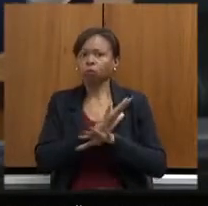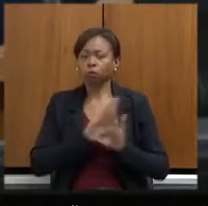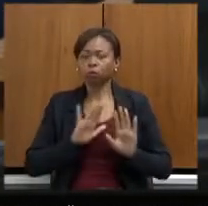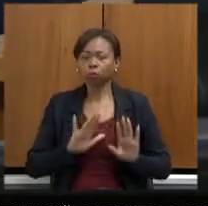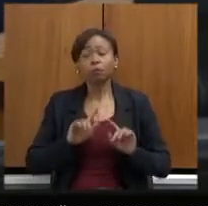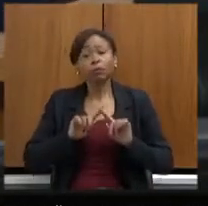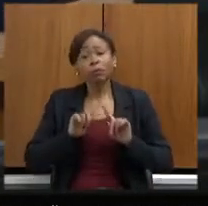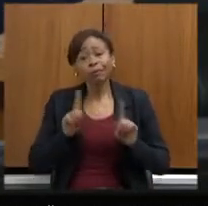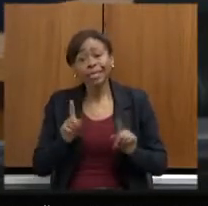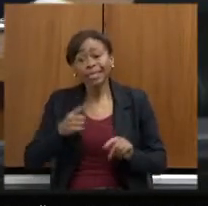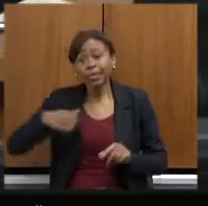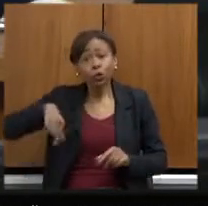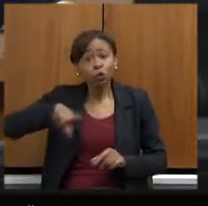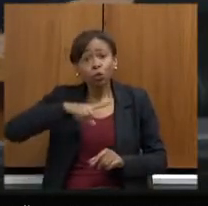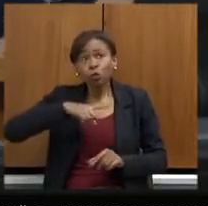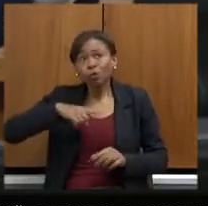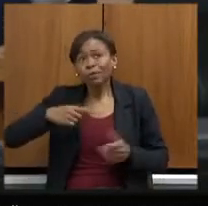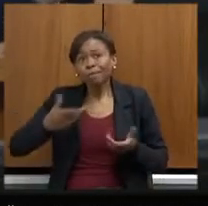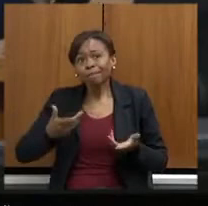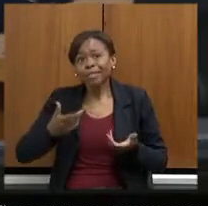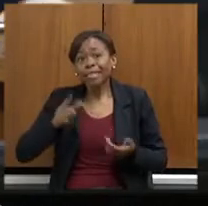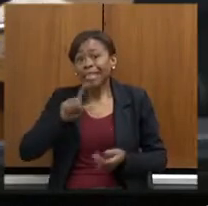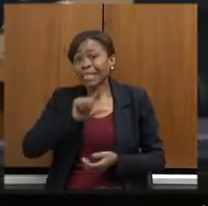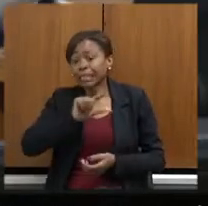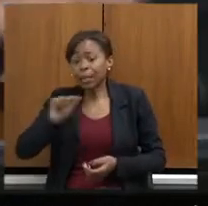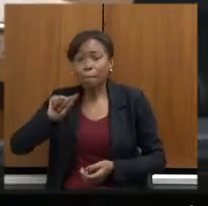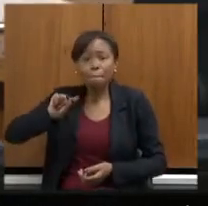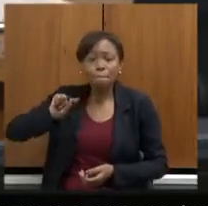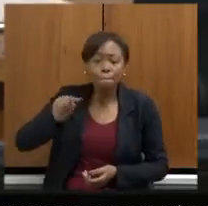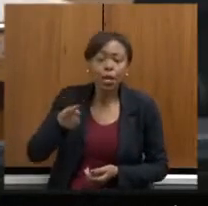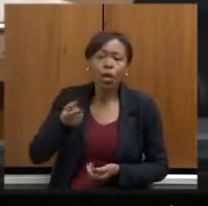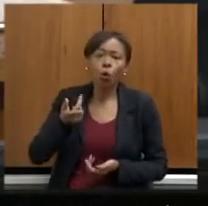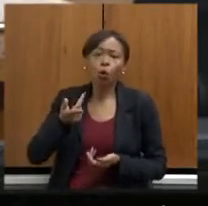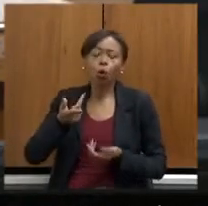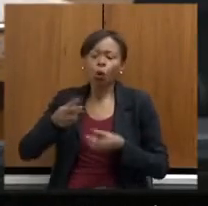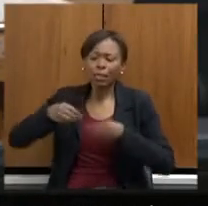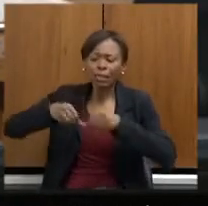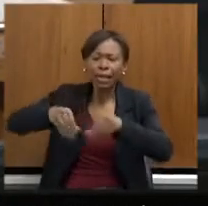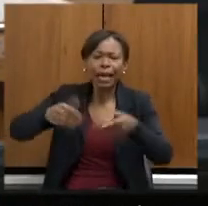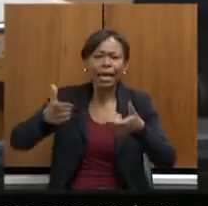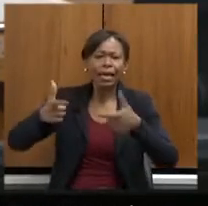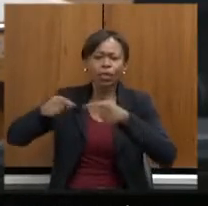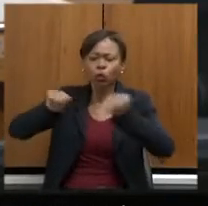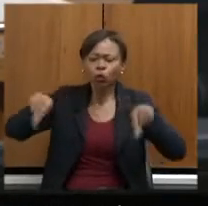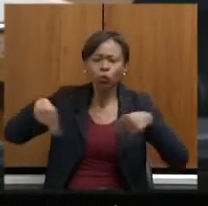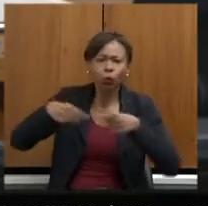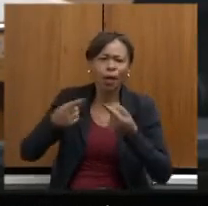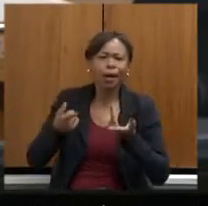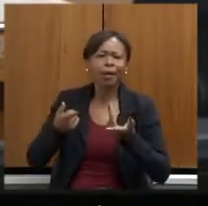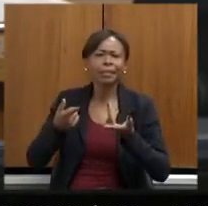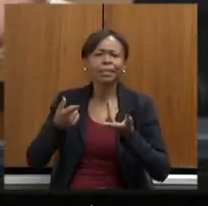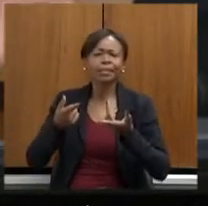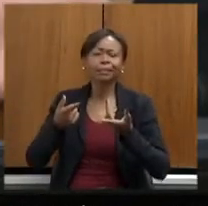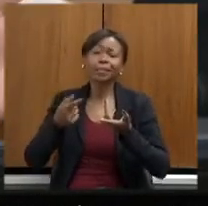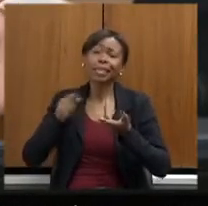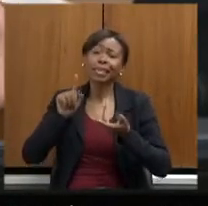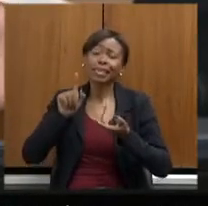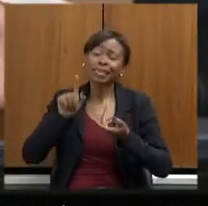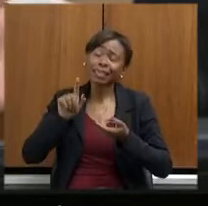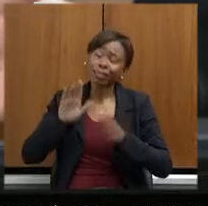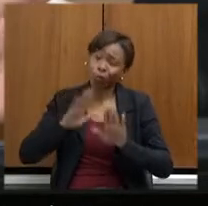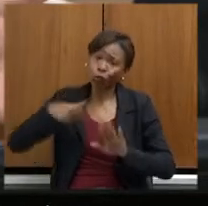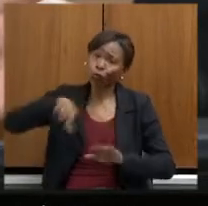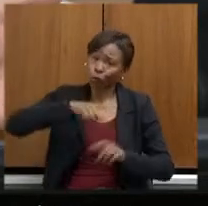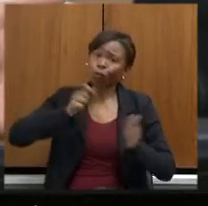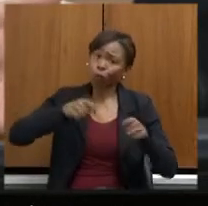tudo compõe essa essa questão da 100 mil propriedades da questão dessas terras que nós temos devolutas aí e que nós podemos fazer